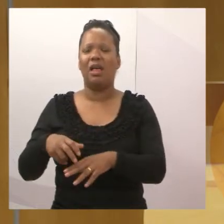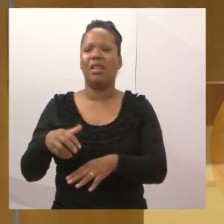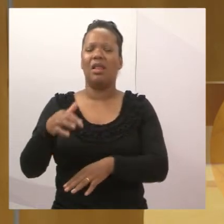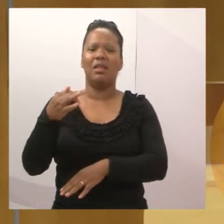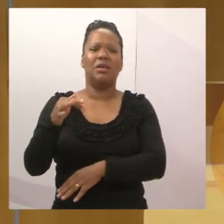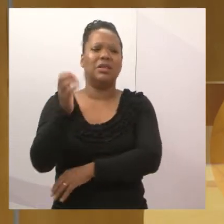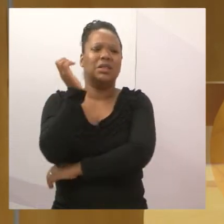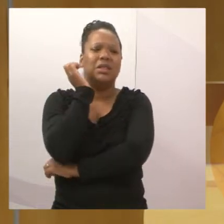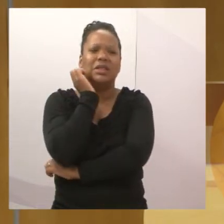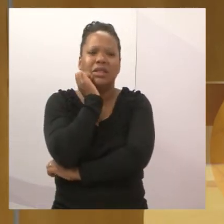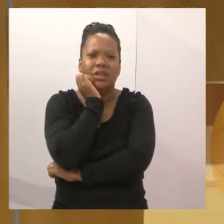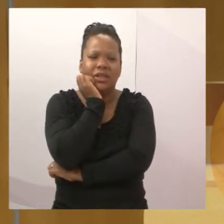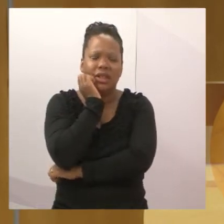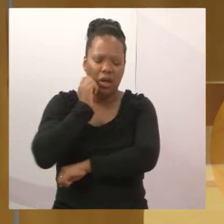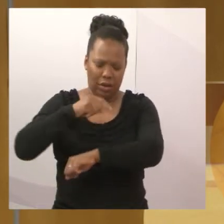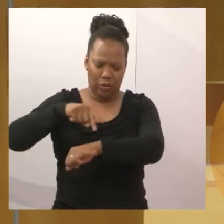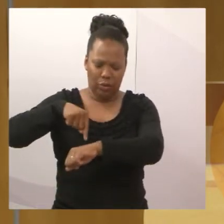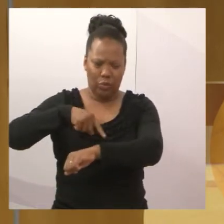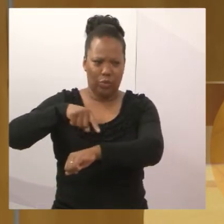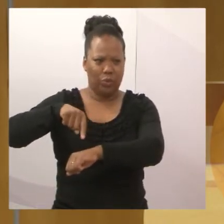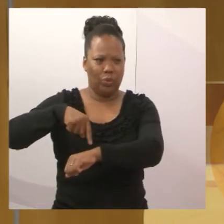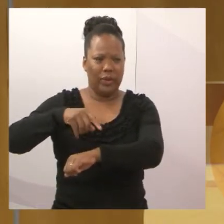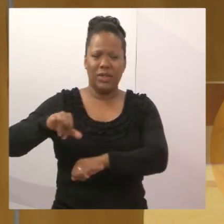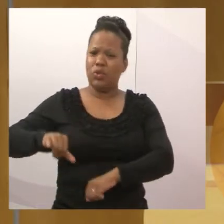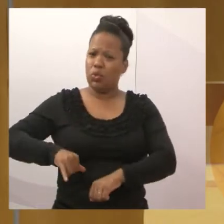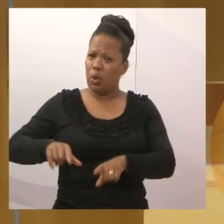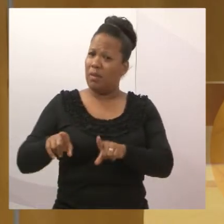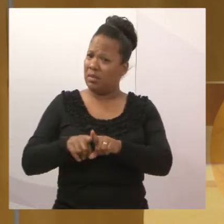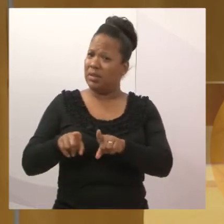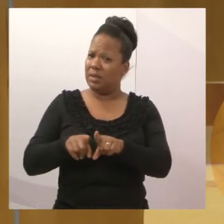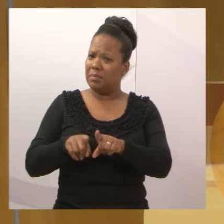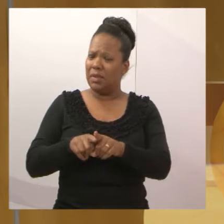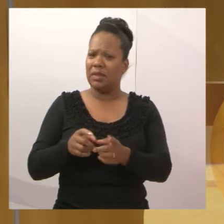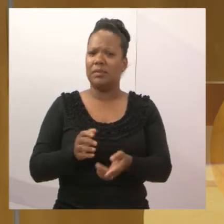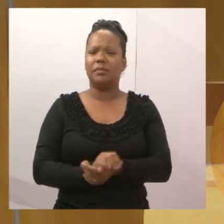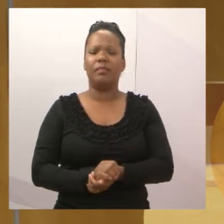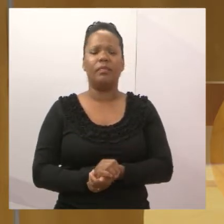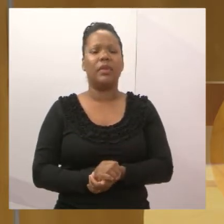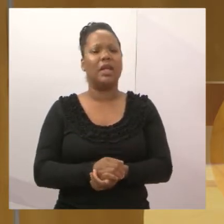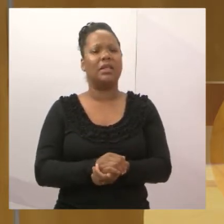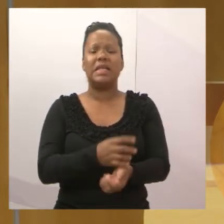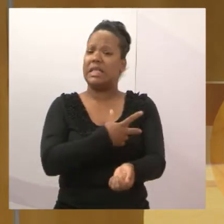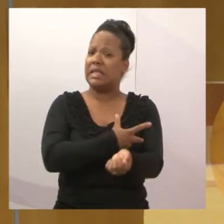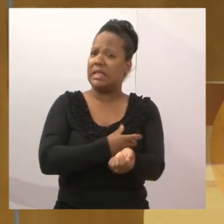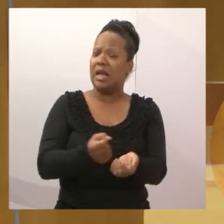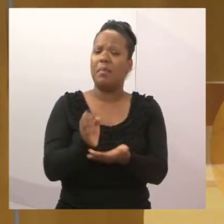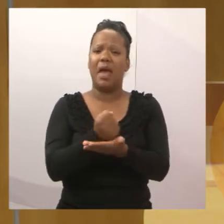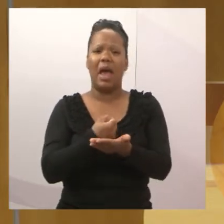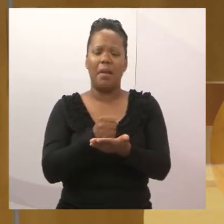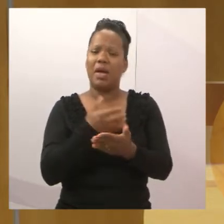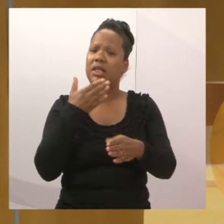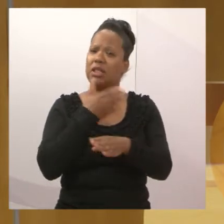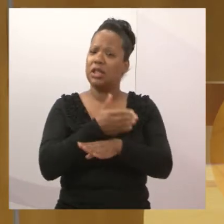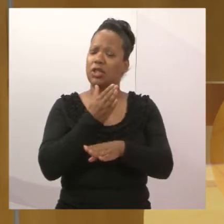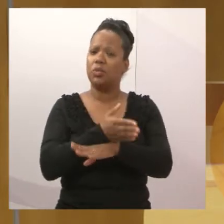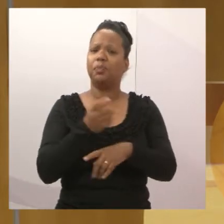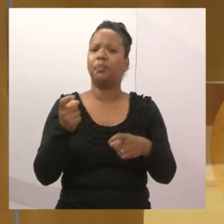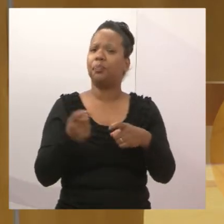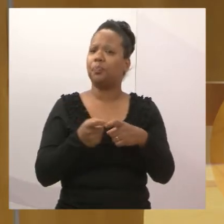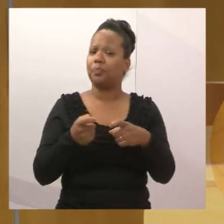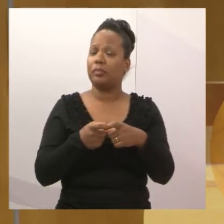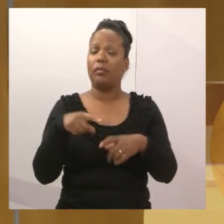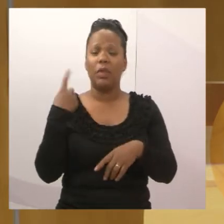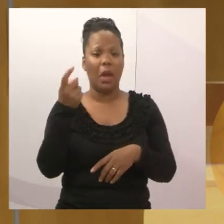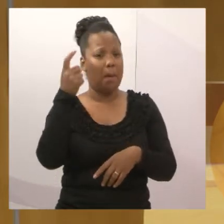a prioridade da Santa Casa é, sim, nos exames, na medicação, no atendimento médico. Mas a gente